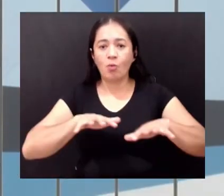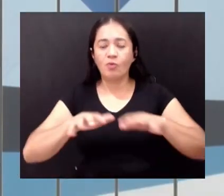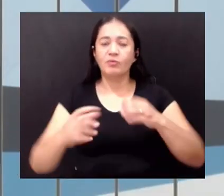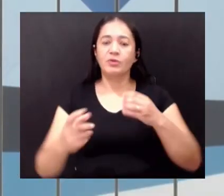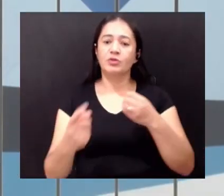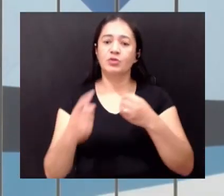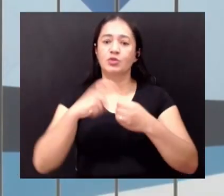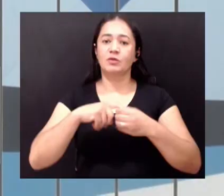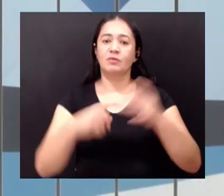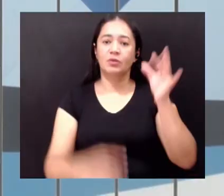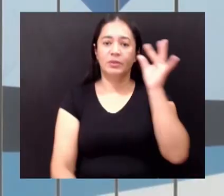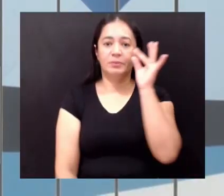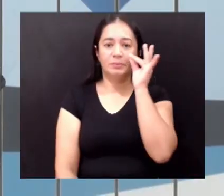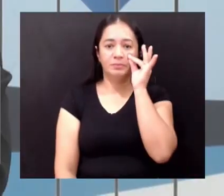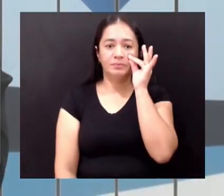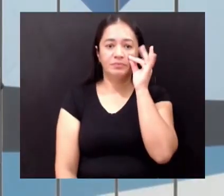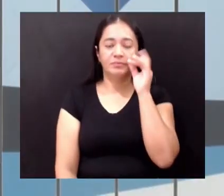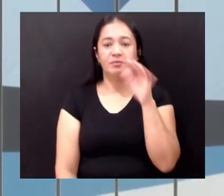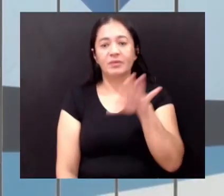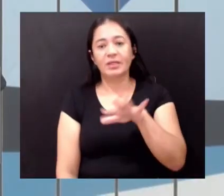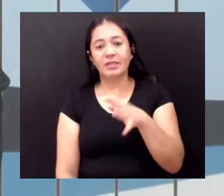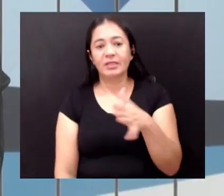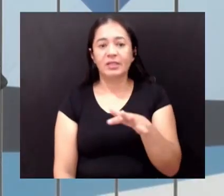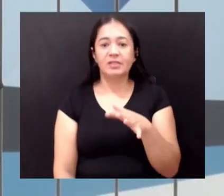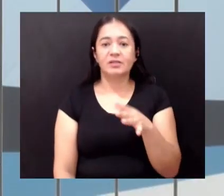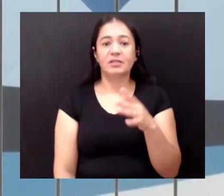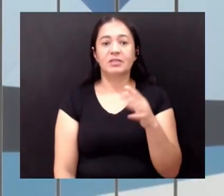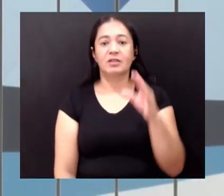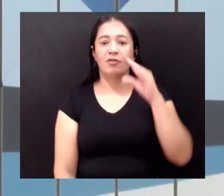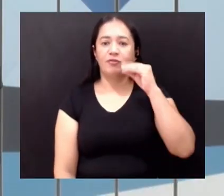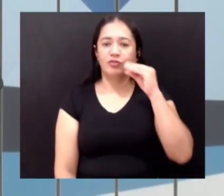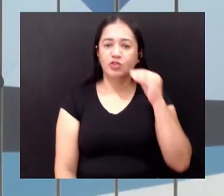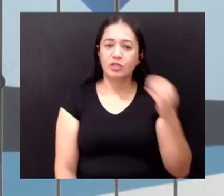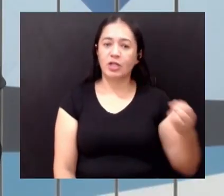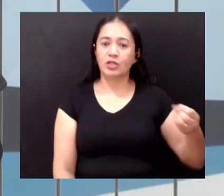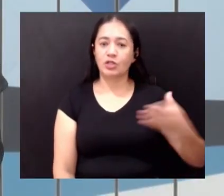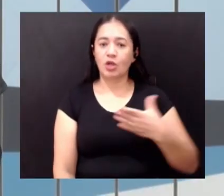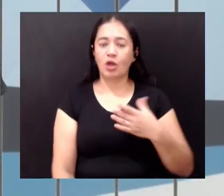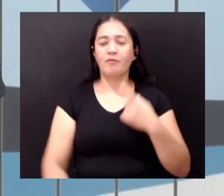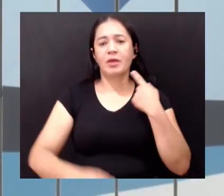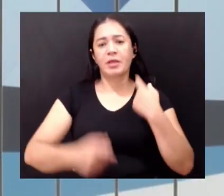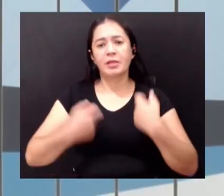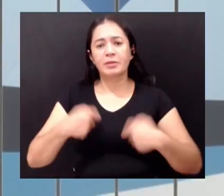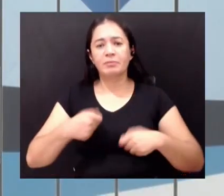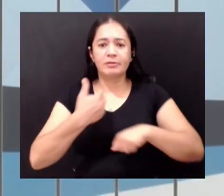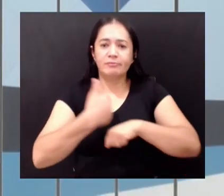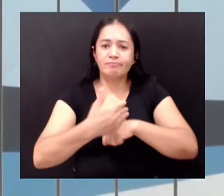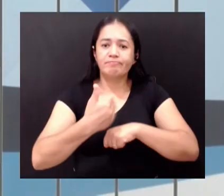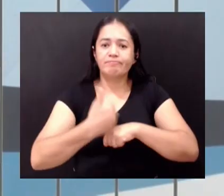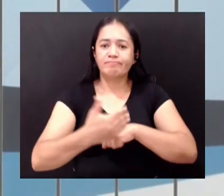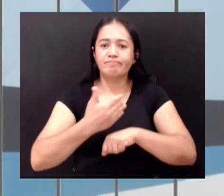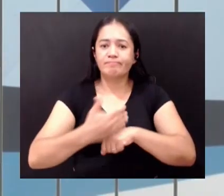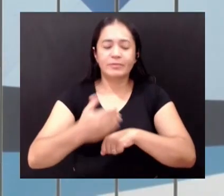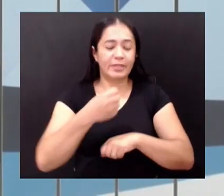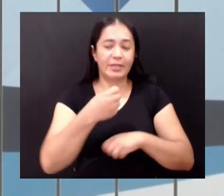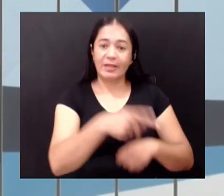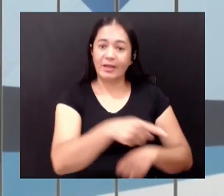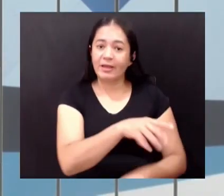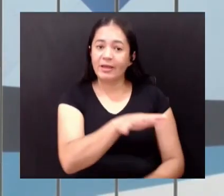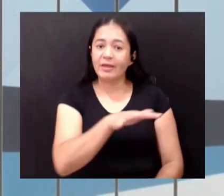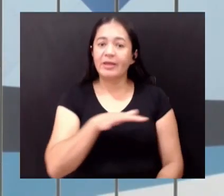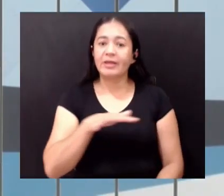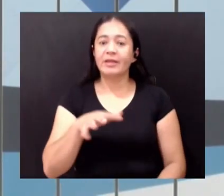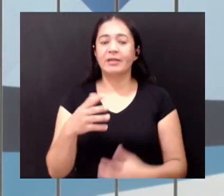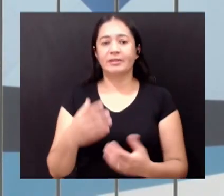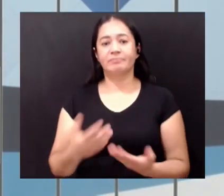E aí, muitas vezes, porque tem muitos funcionários novos que precisam ser treinados, que precisam estar adequados, né, e aderentes a esse modelo das empresas.